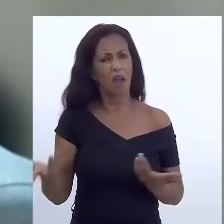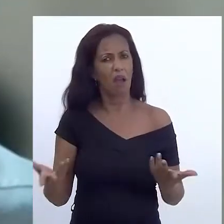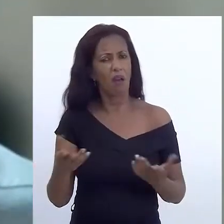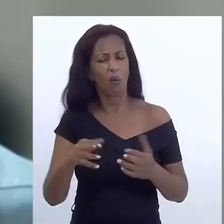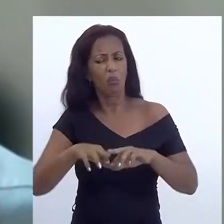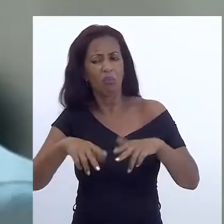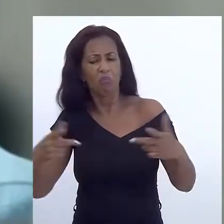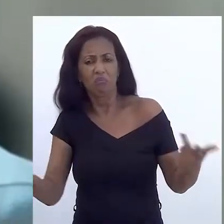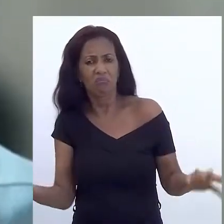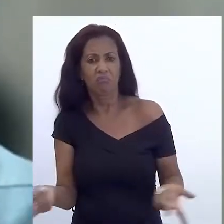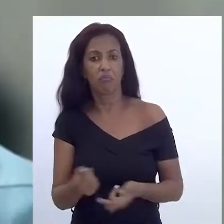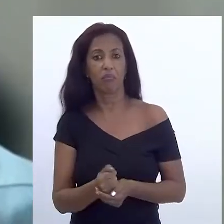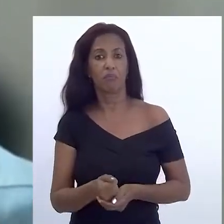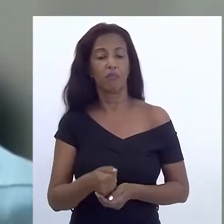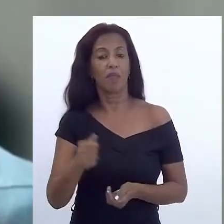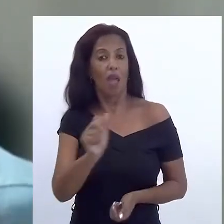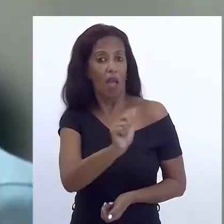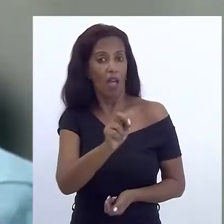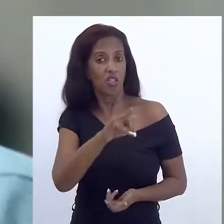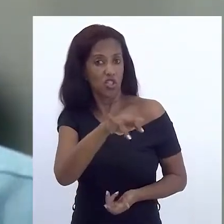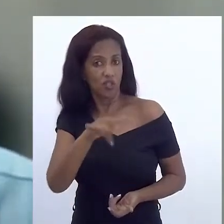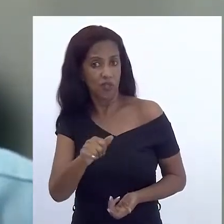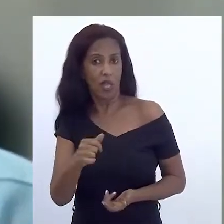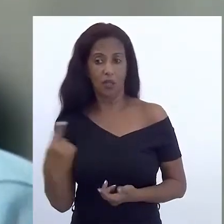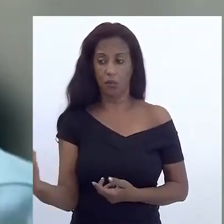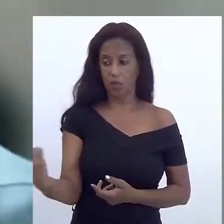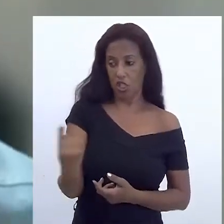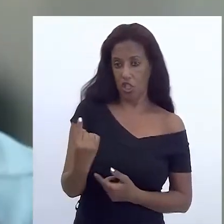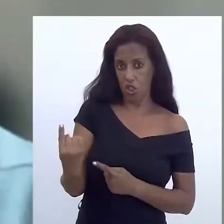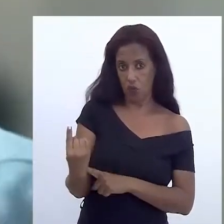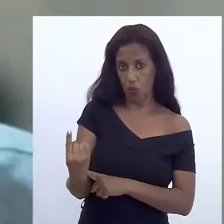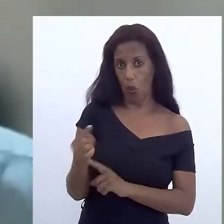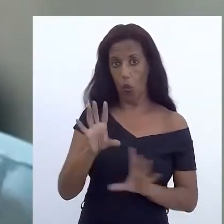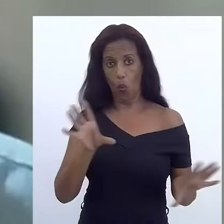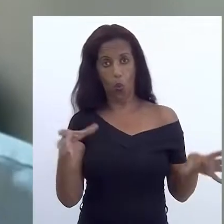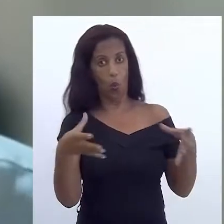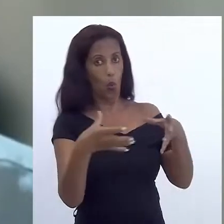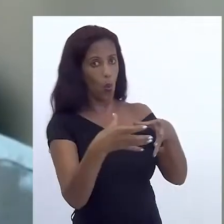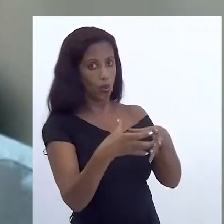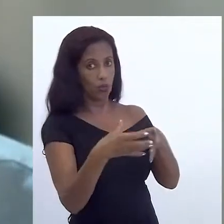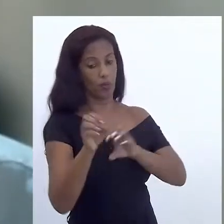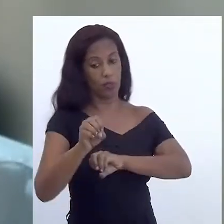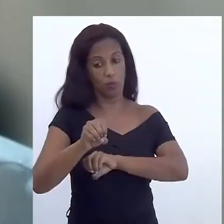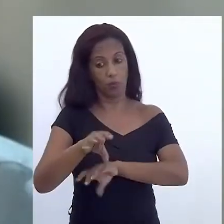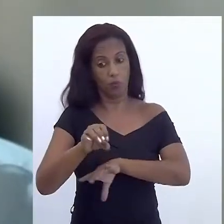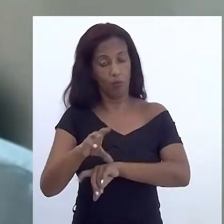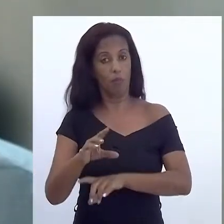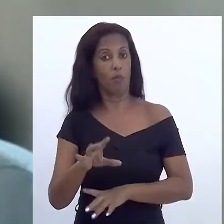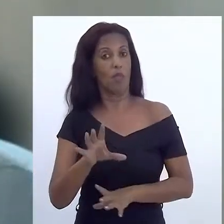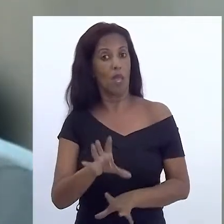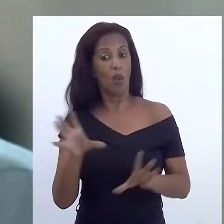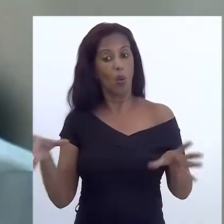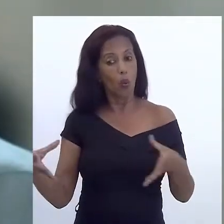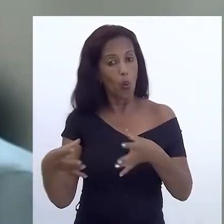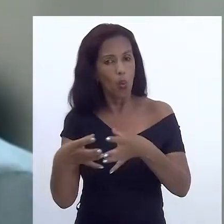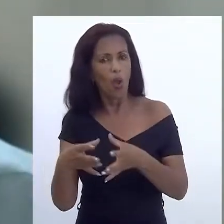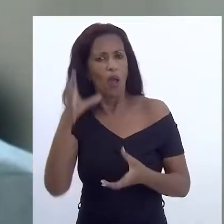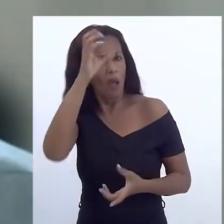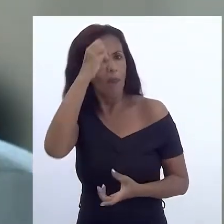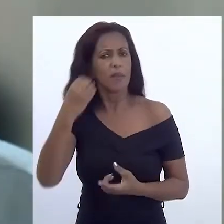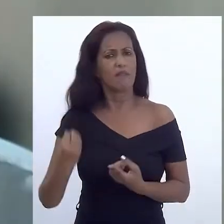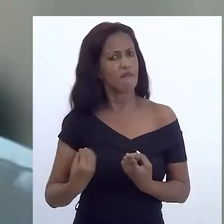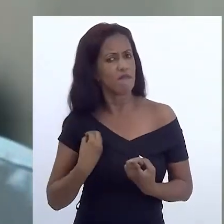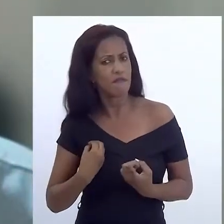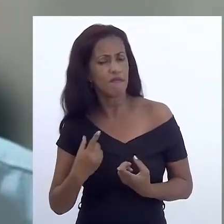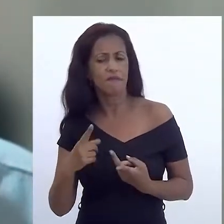A atividade ela pode ser individual e, às vezes, coletiva. A educação já é mais coletiva. É educação, aprender sobre estilo de